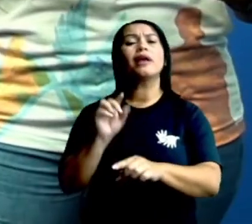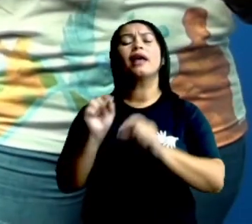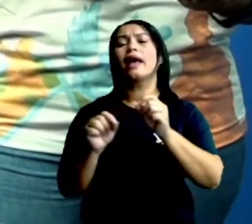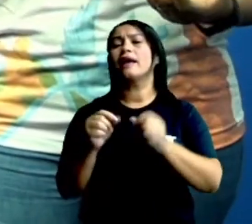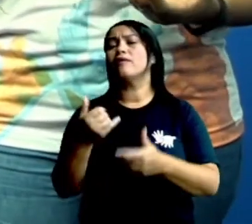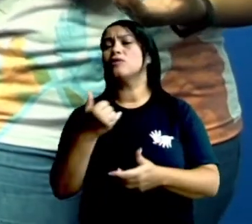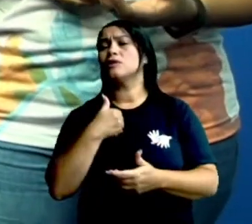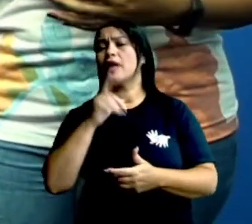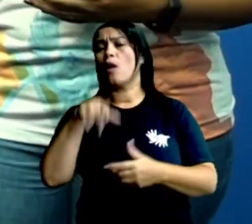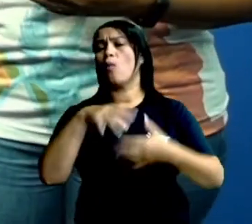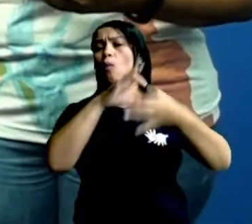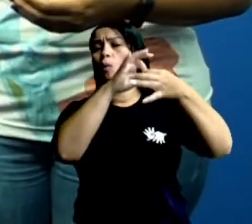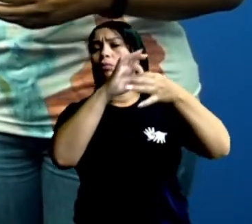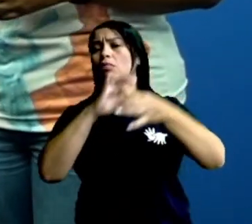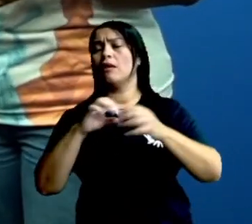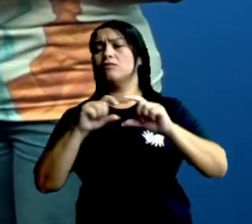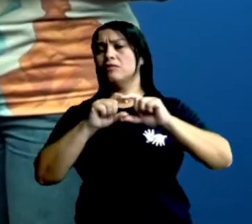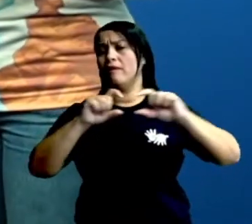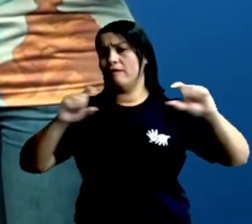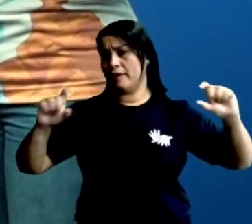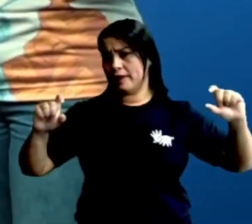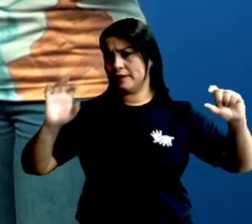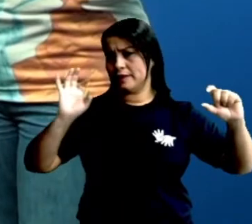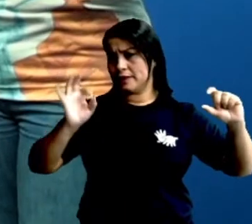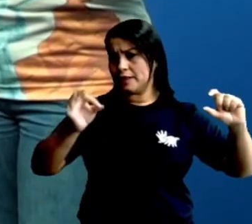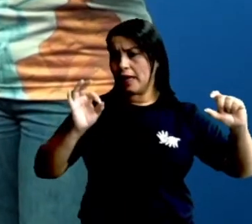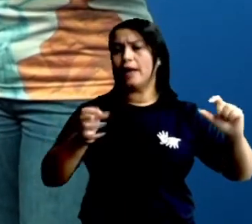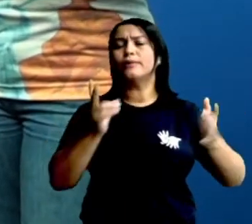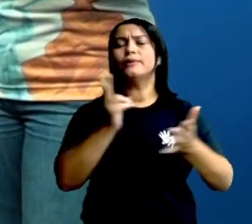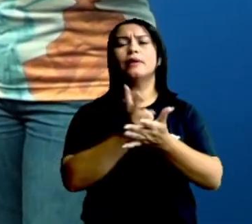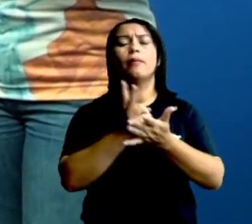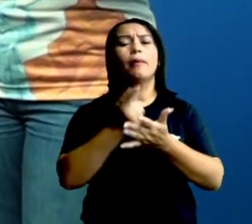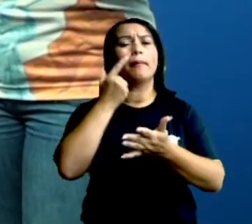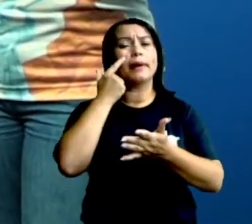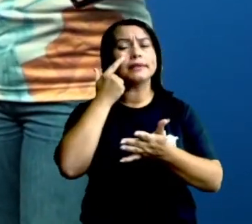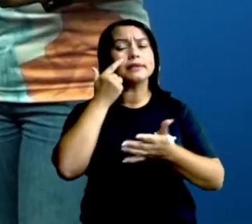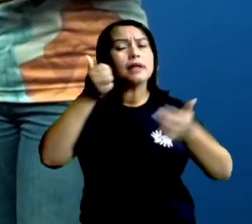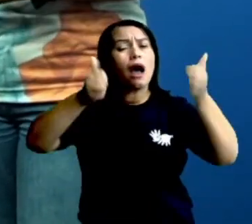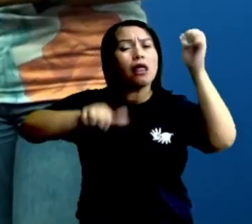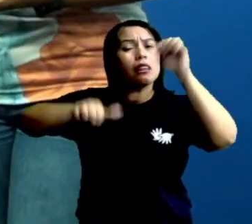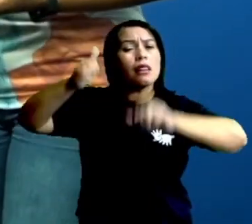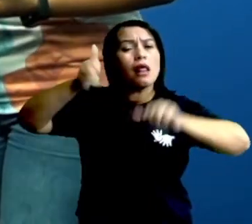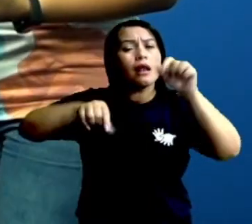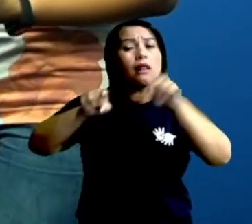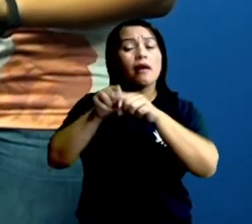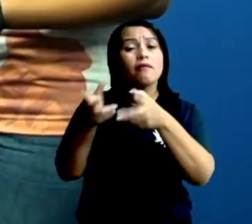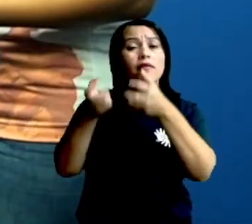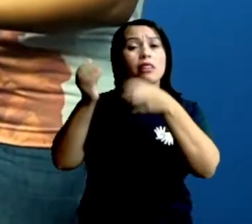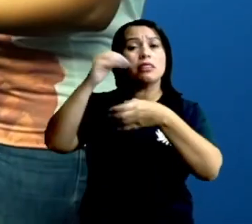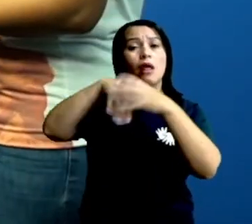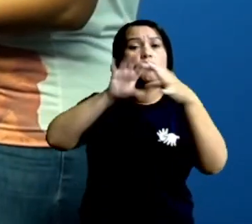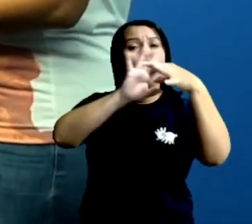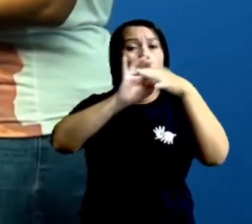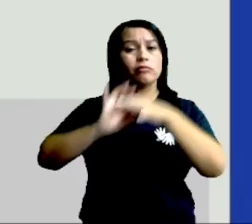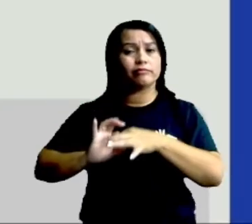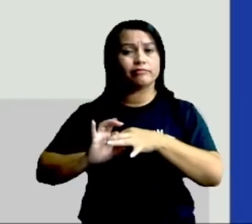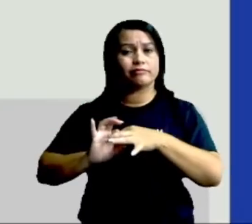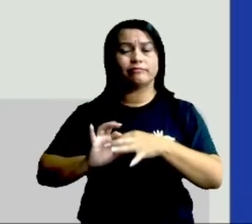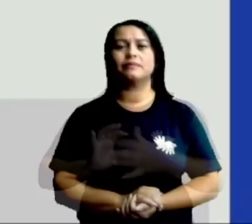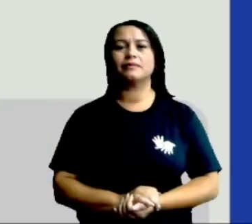é o contexto da frase, tá certo? A gente sempre tem que analisar uma frase dentro do seu contexto, tá